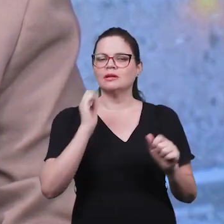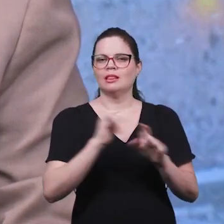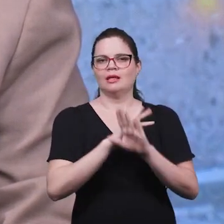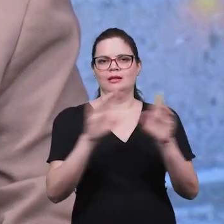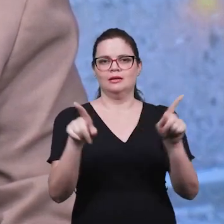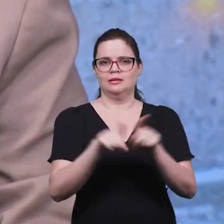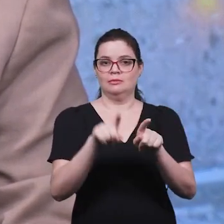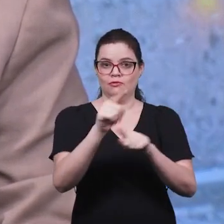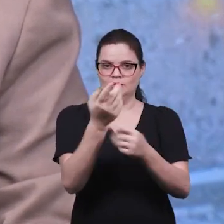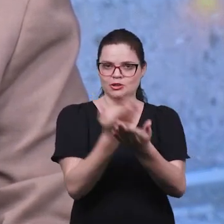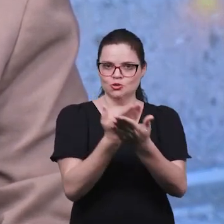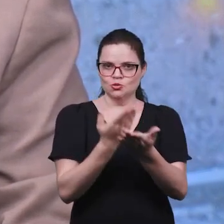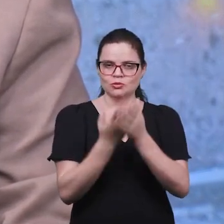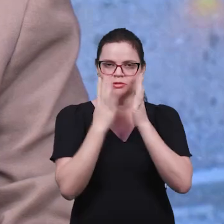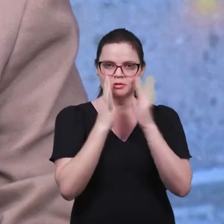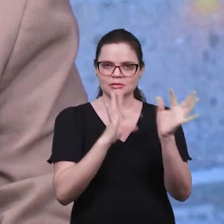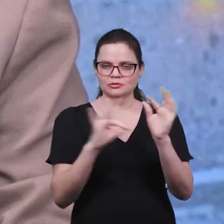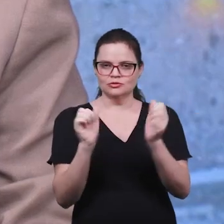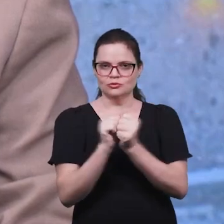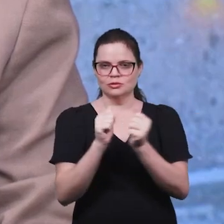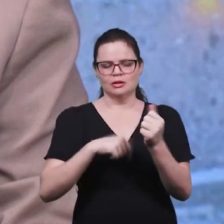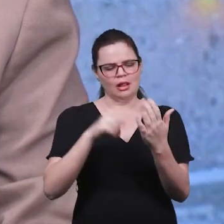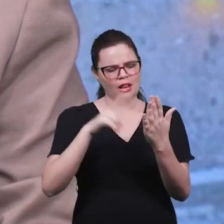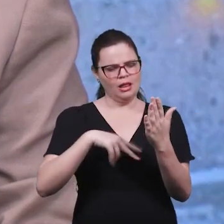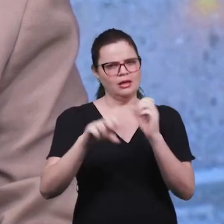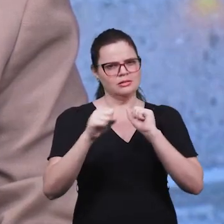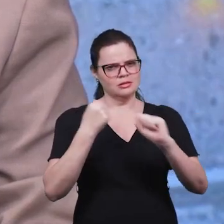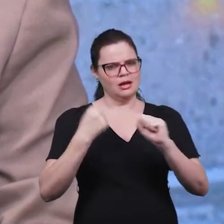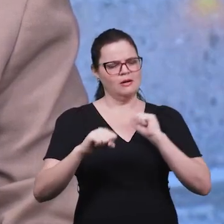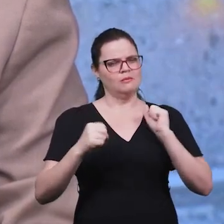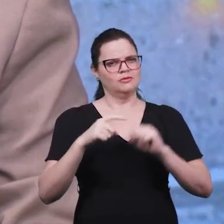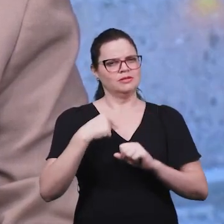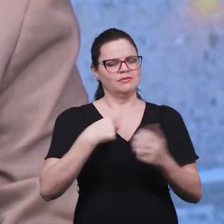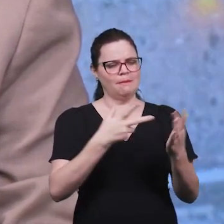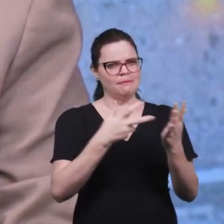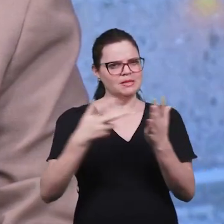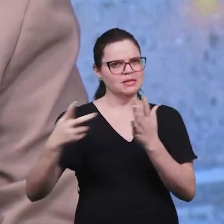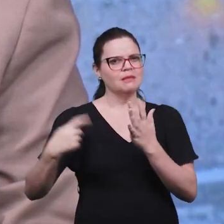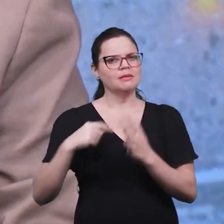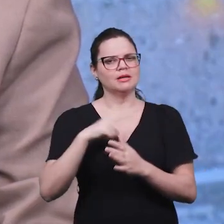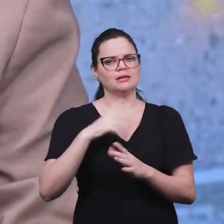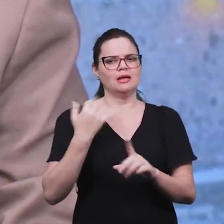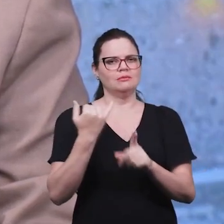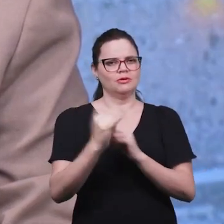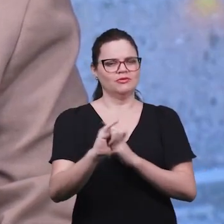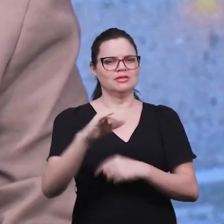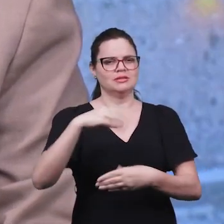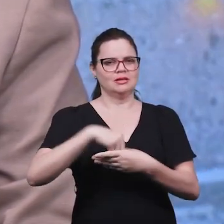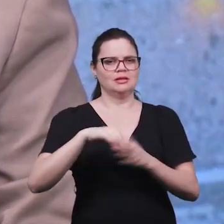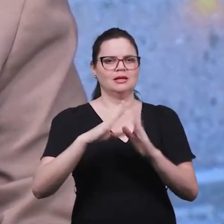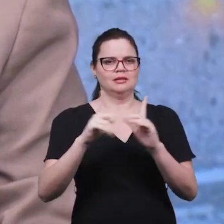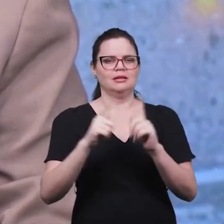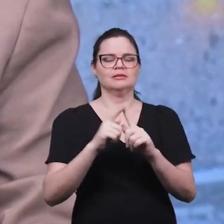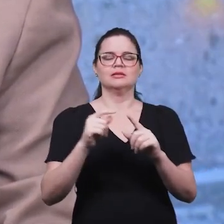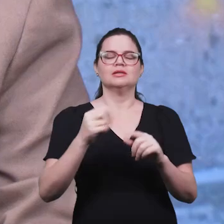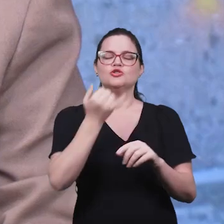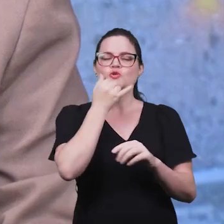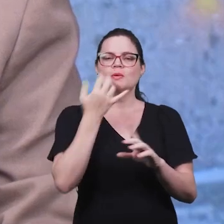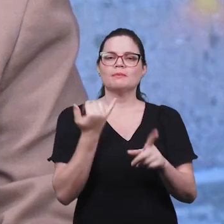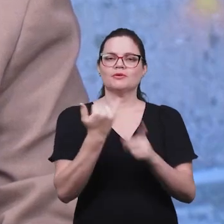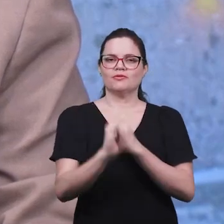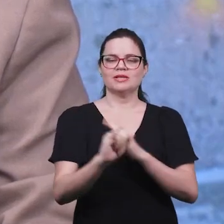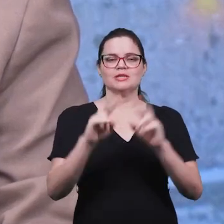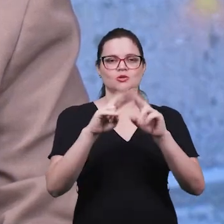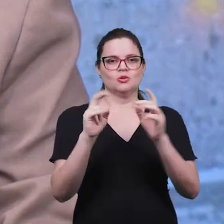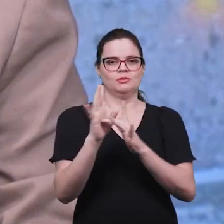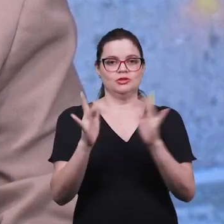nós debruçarmos. Você que participa conosco, leia os Salmos, você vai enxergar, né, pedindo ao Senhor, pedindo